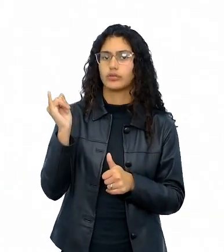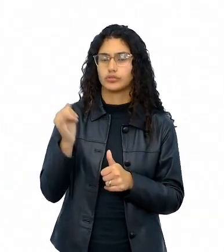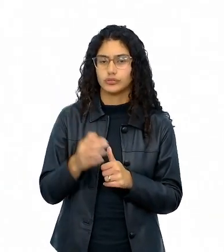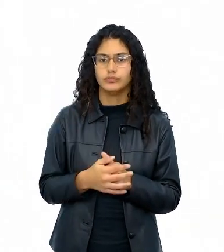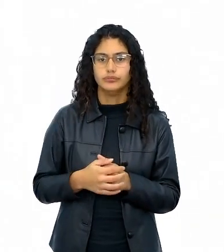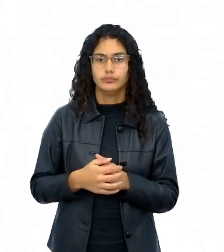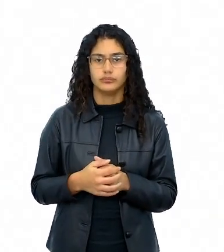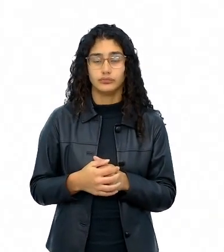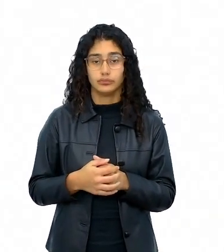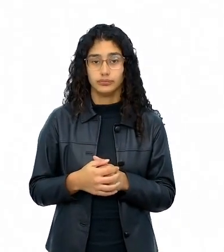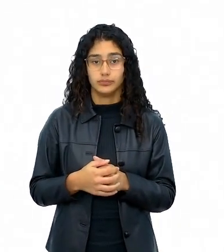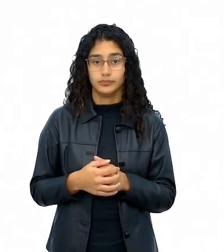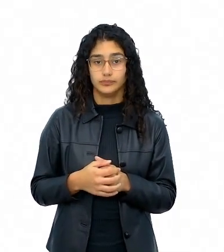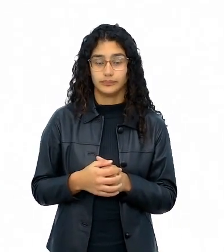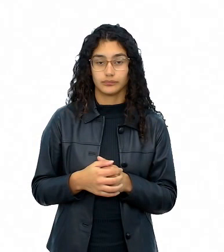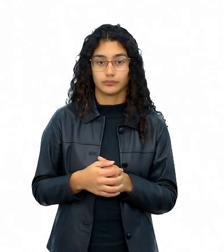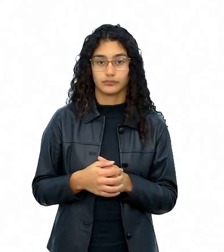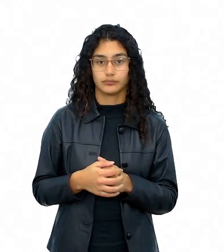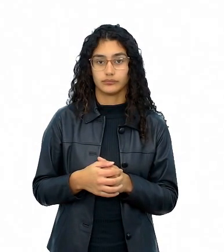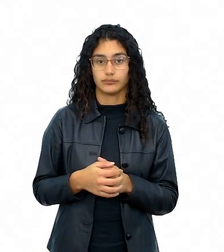E